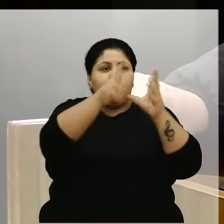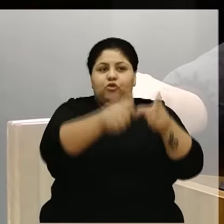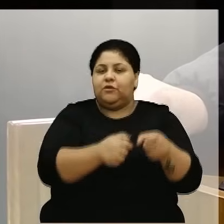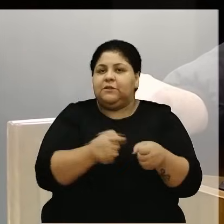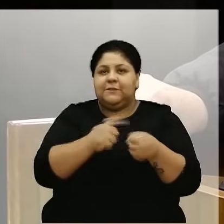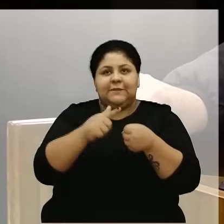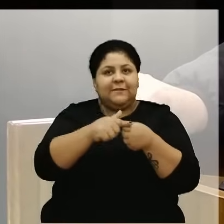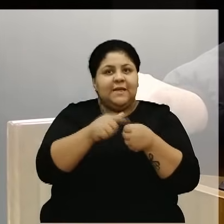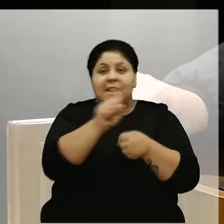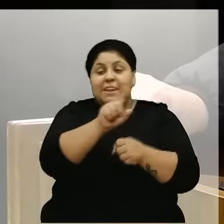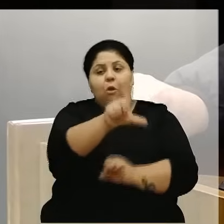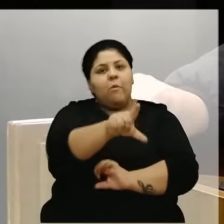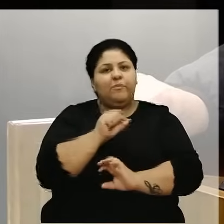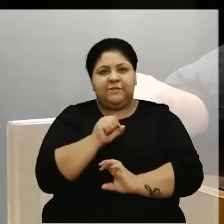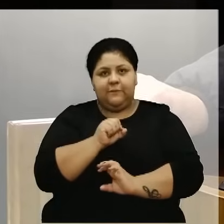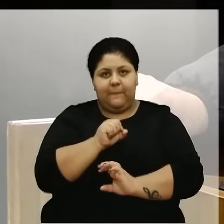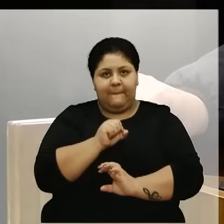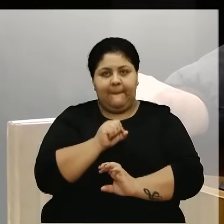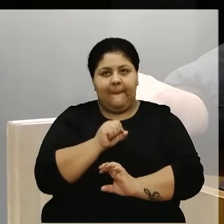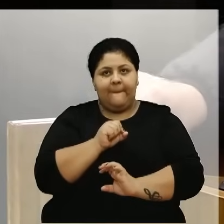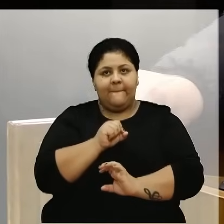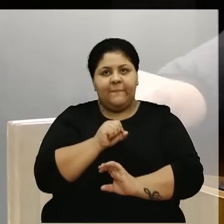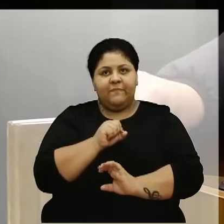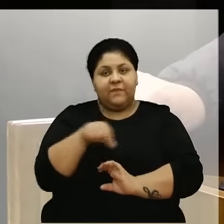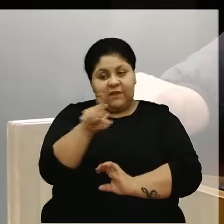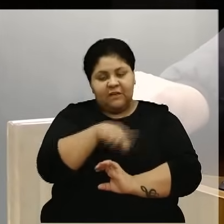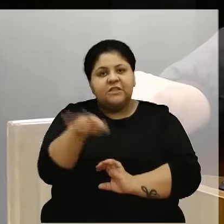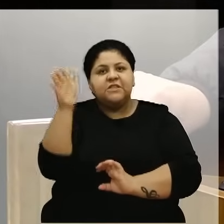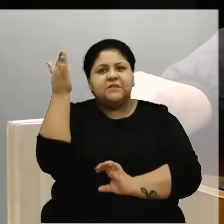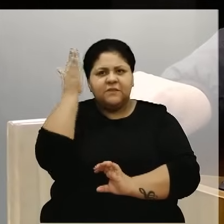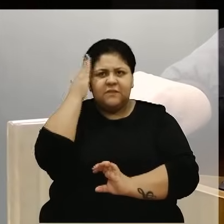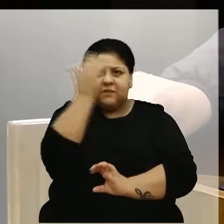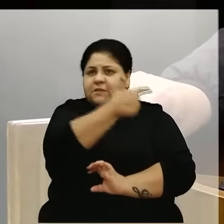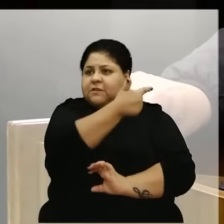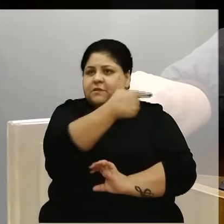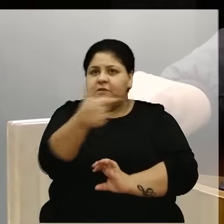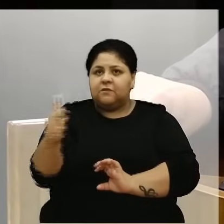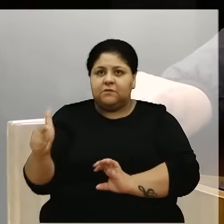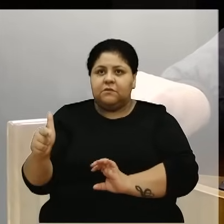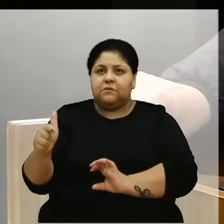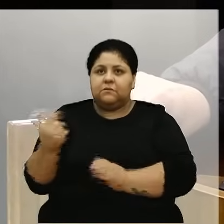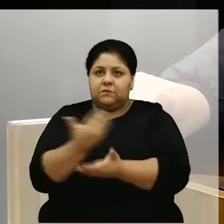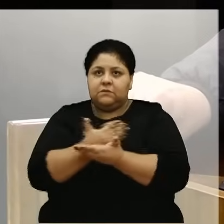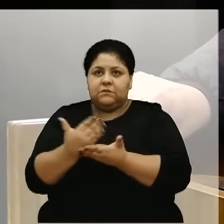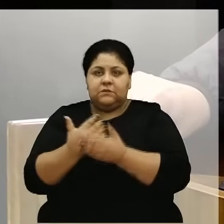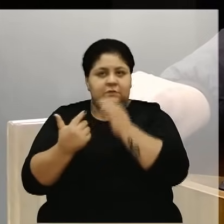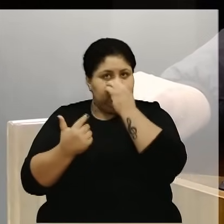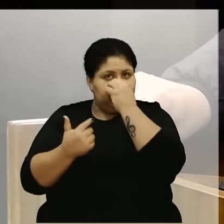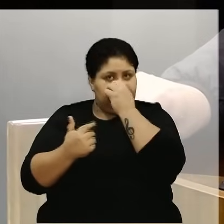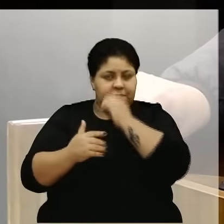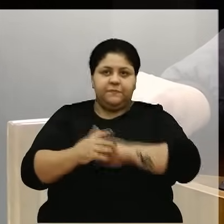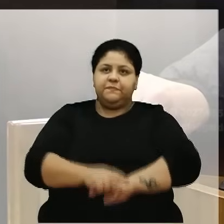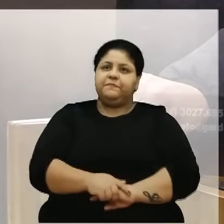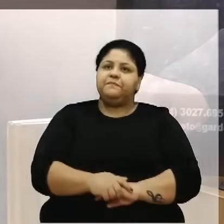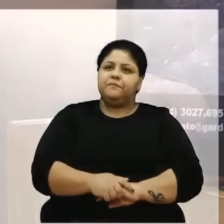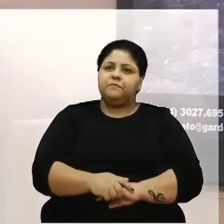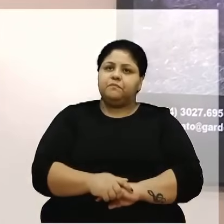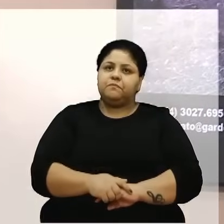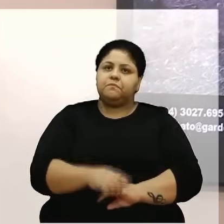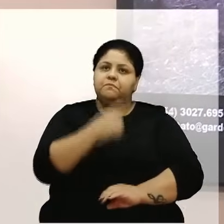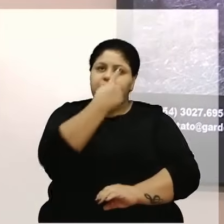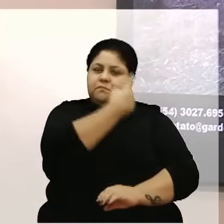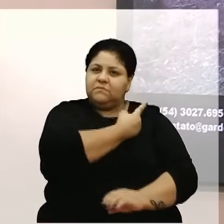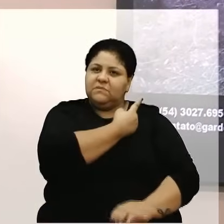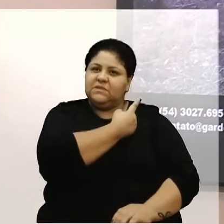que a gente possa deixar passar, por mais que a gente saiba que tenha outras duas fontes. Pode passar? Na